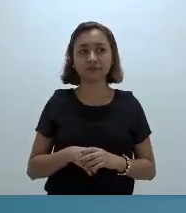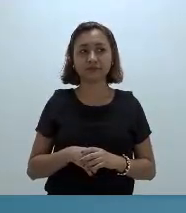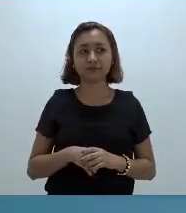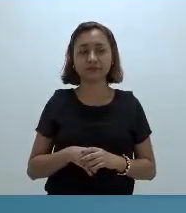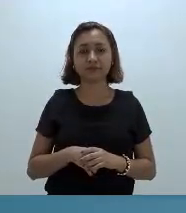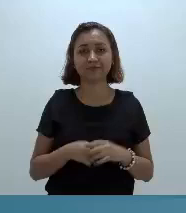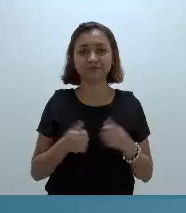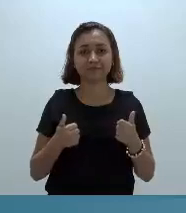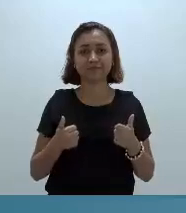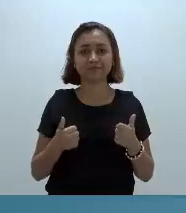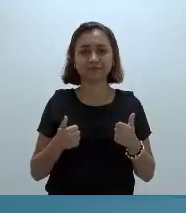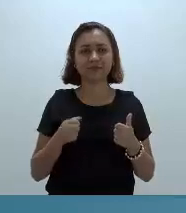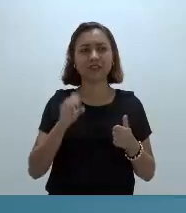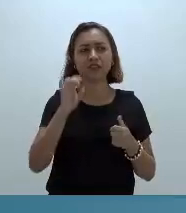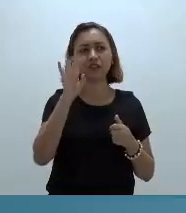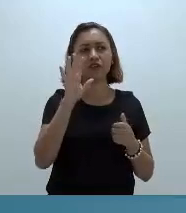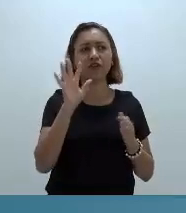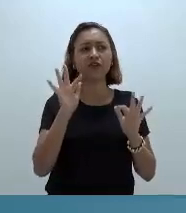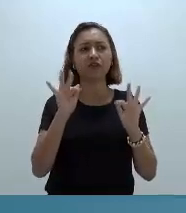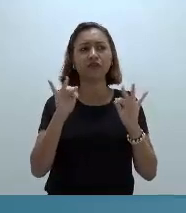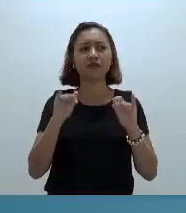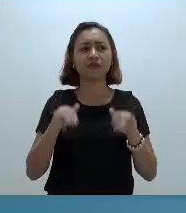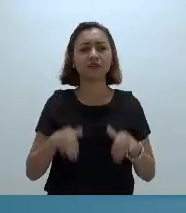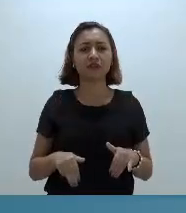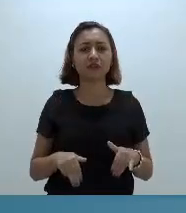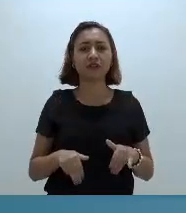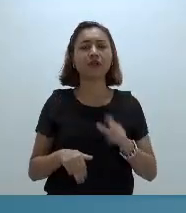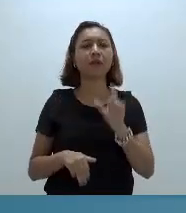Se repita, se não, eu vou recomendar. Deixa eu perguntar agora.